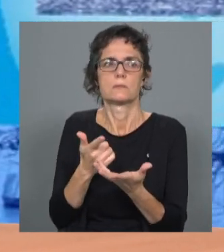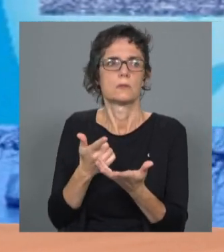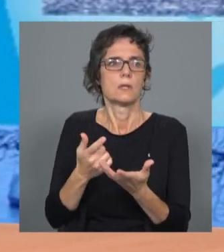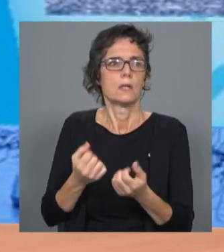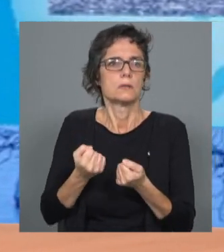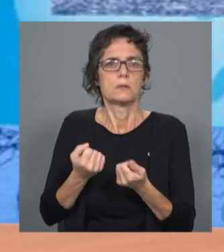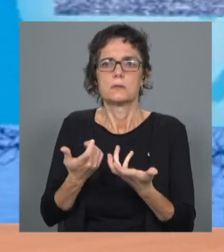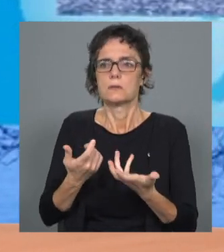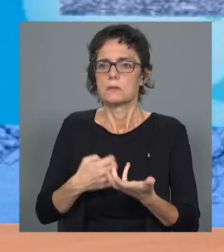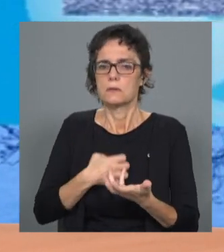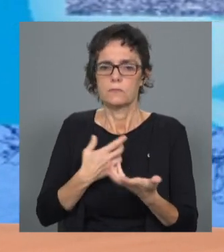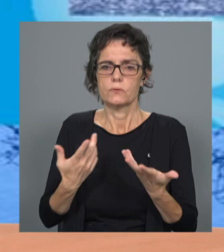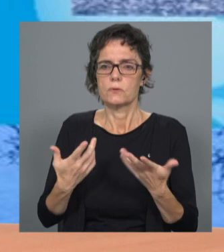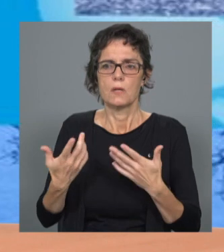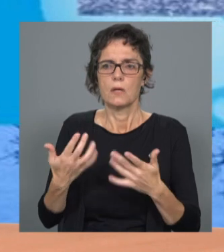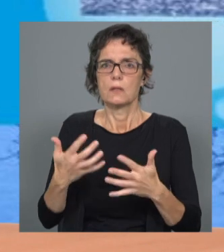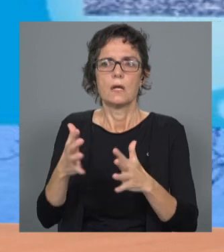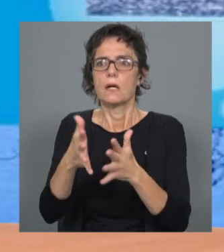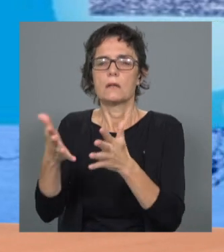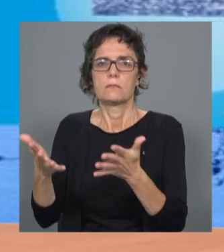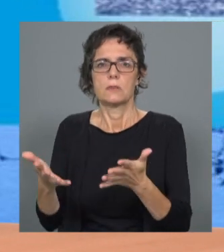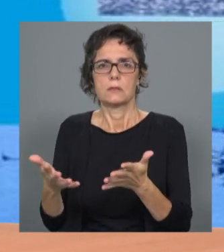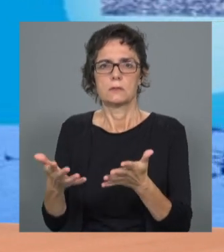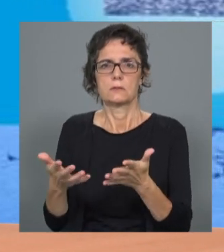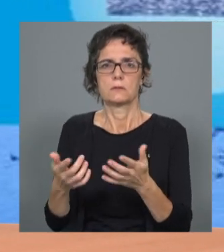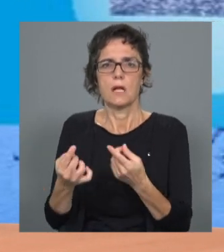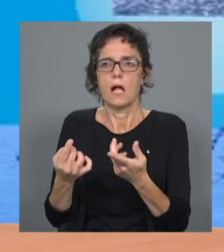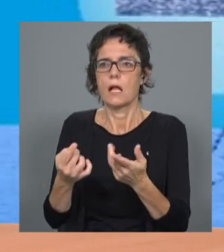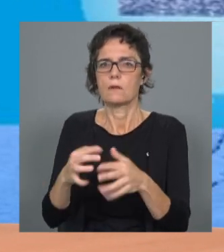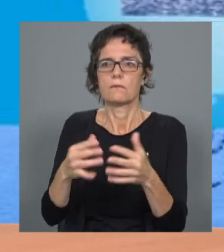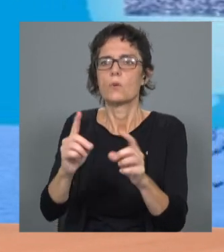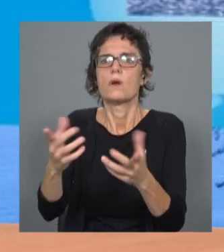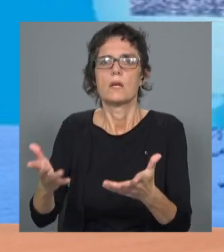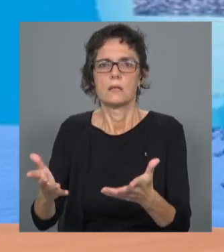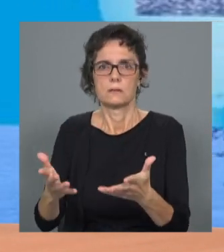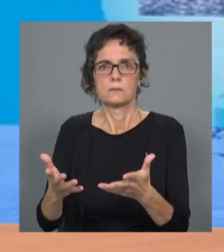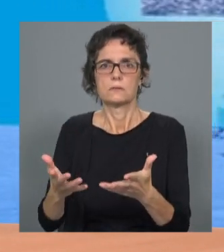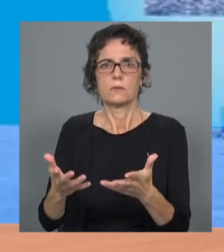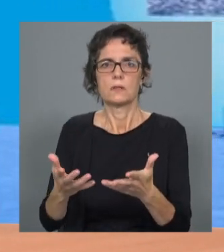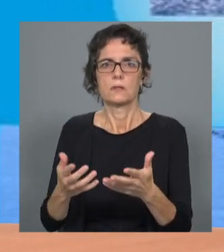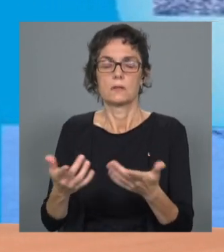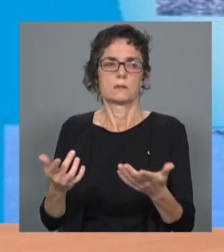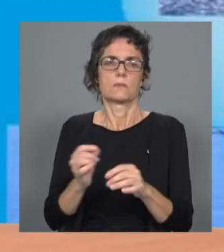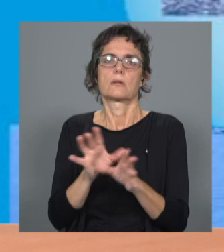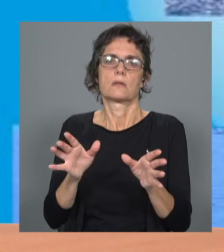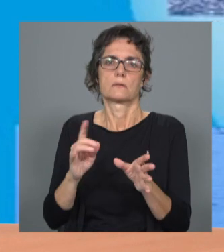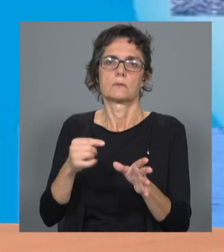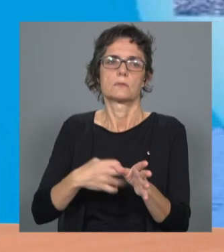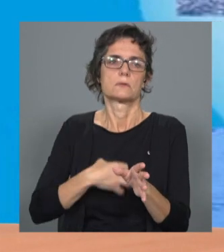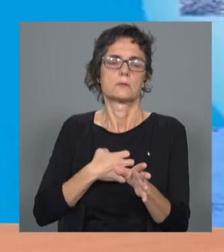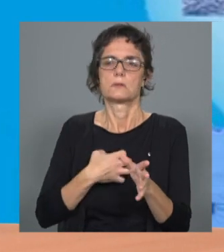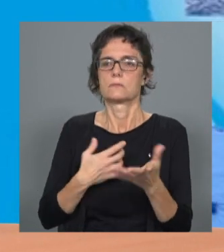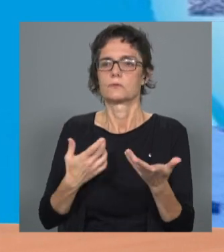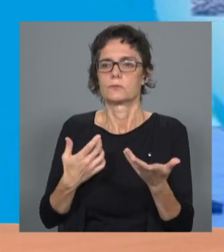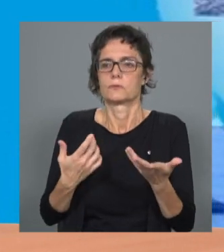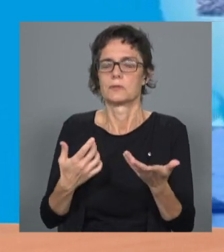incapacidade nossa de fazer mais qualquer coisa, não é? Depois há a ausência, claro. Eu telefonava aos meus pais